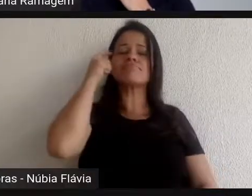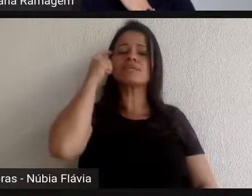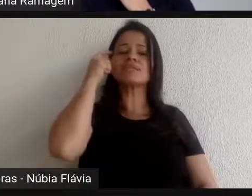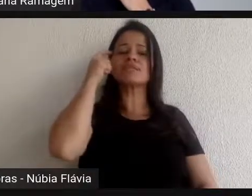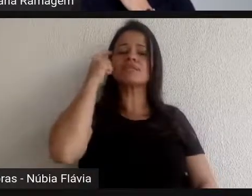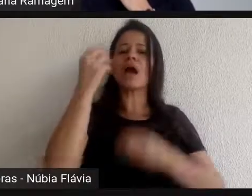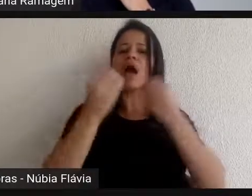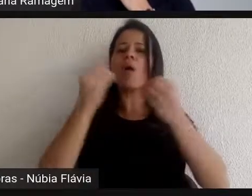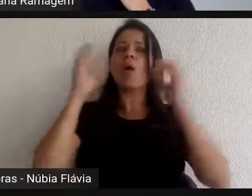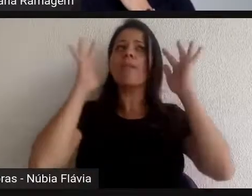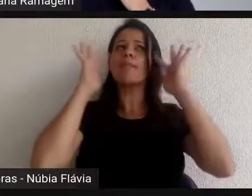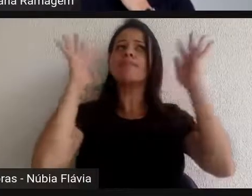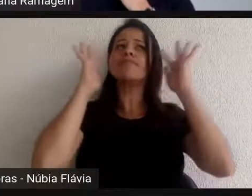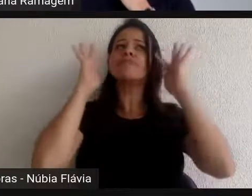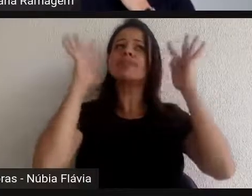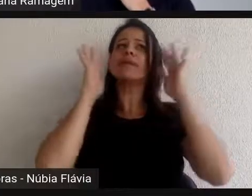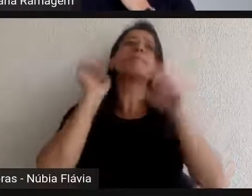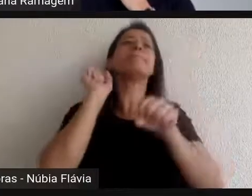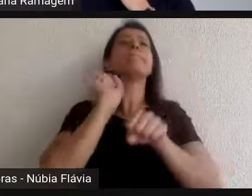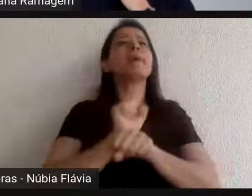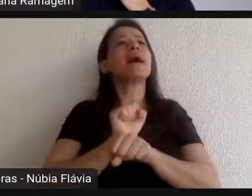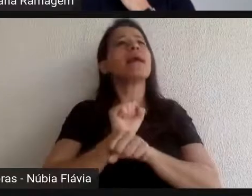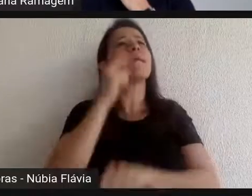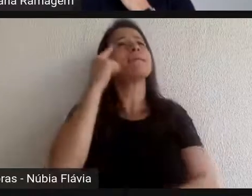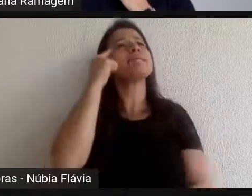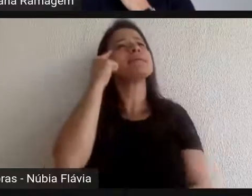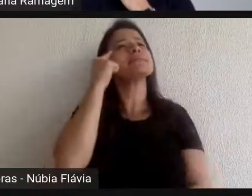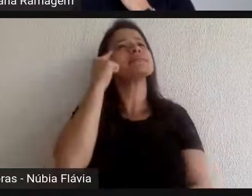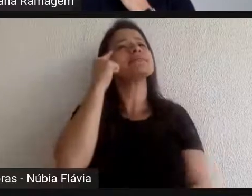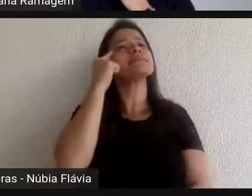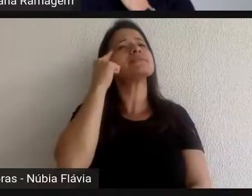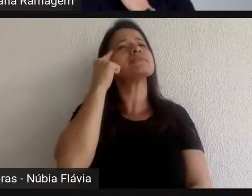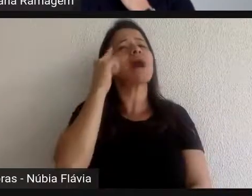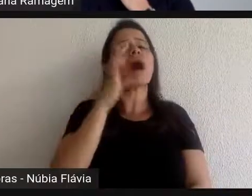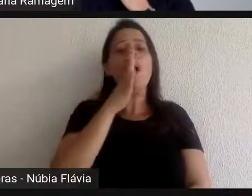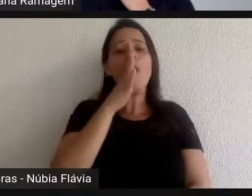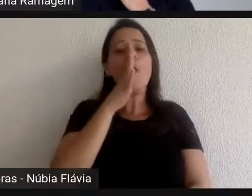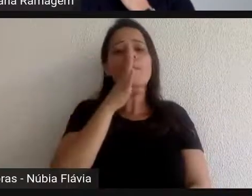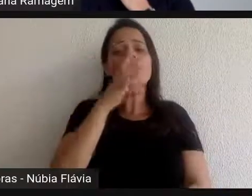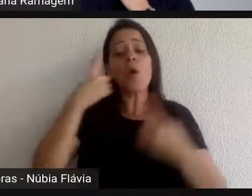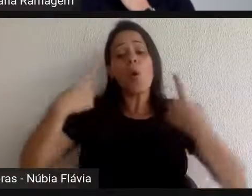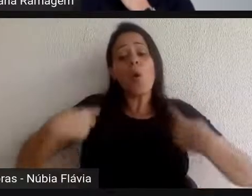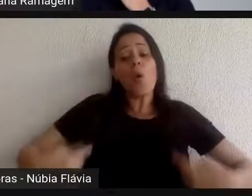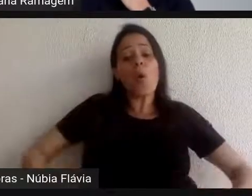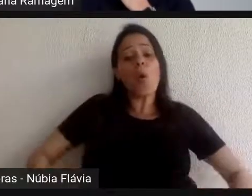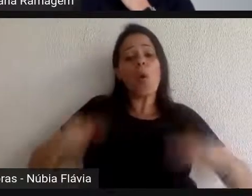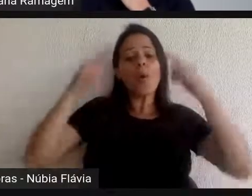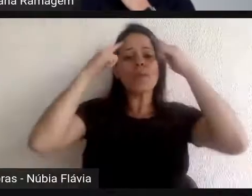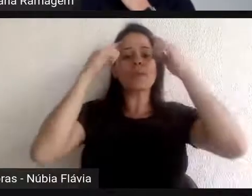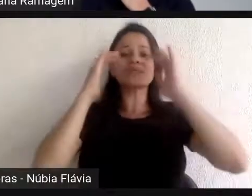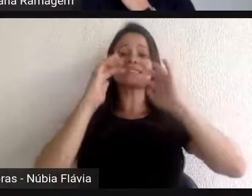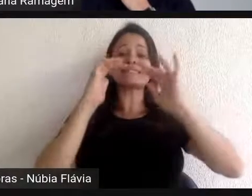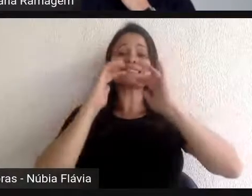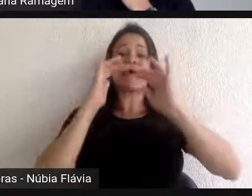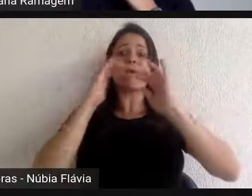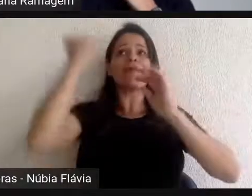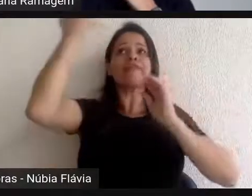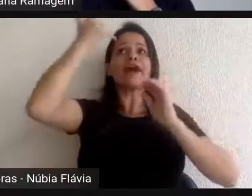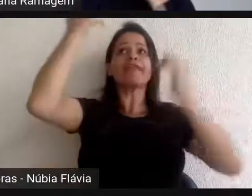essa reflexão, parar e observar os sinais que o teu corpo, que o teu cérebro mandam para você,